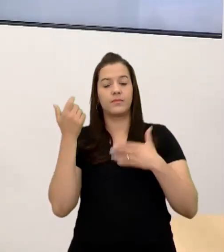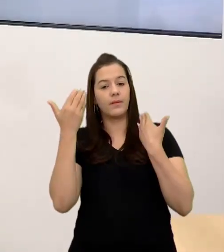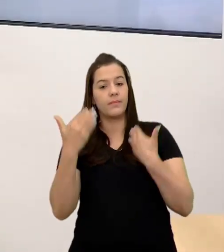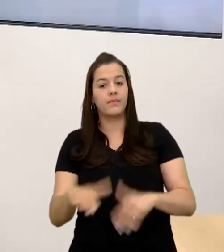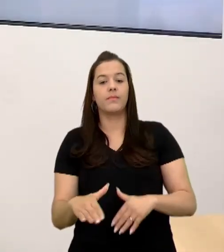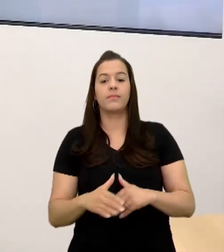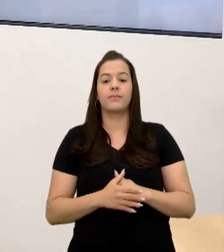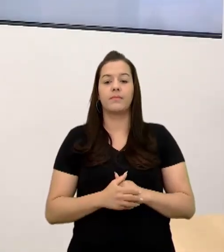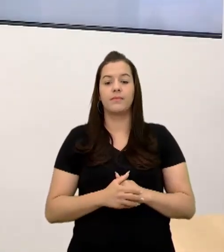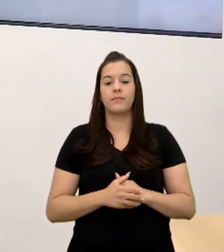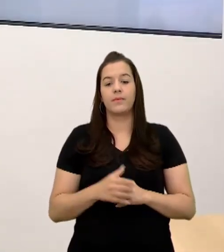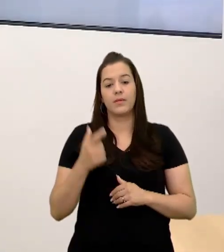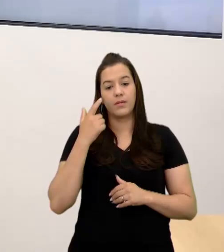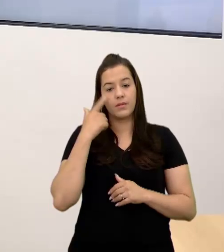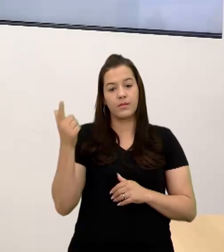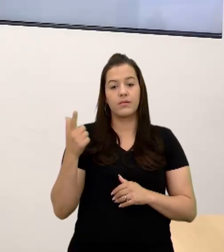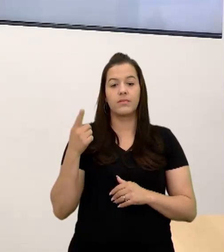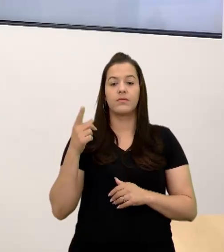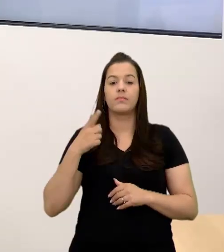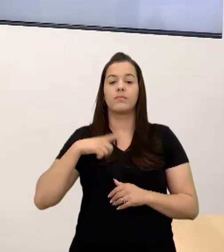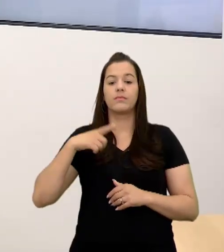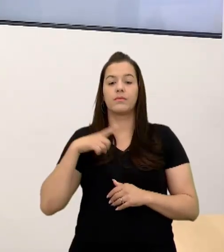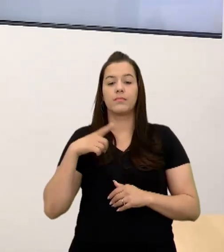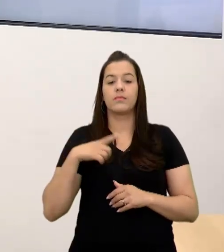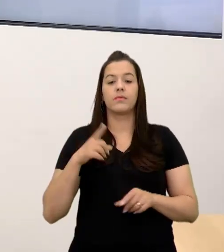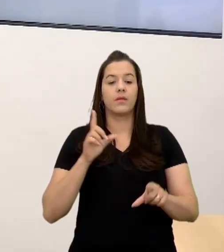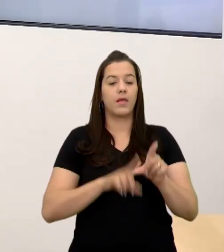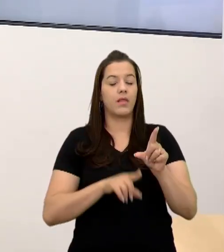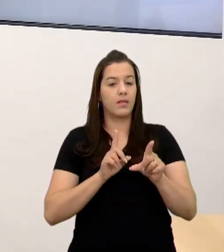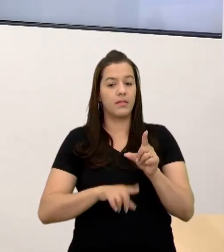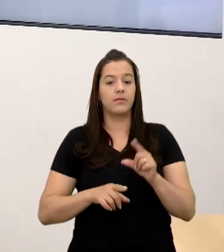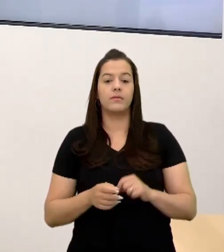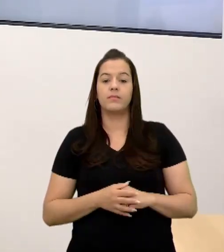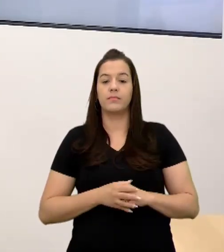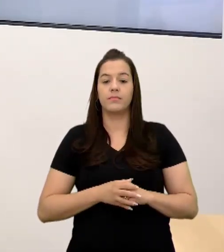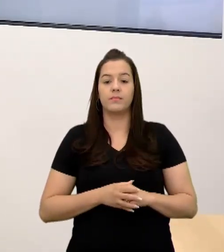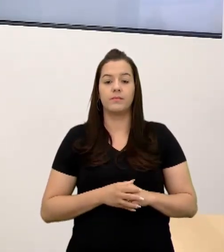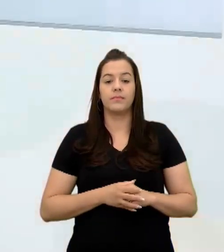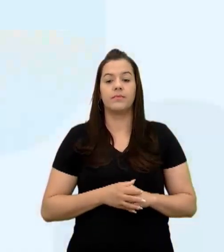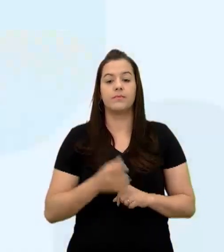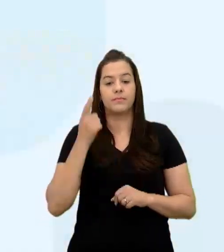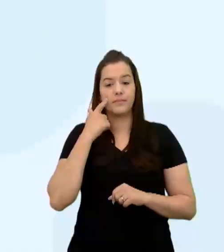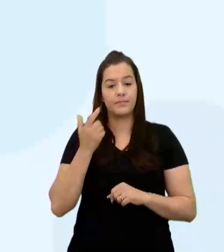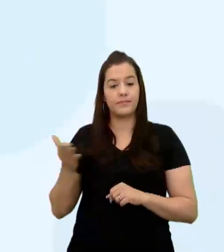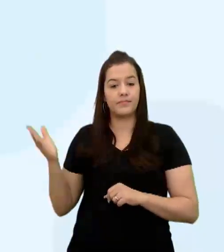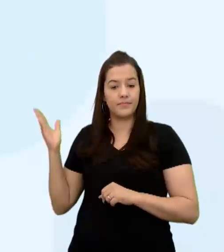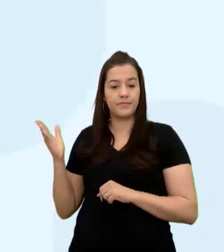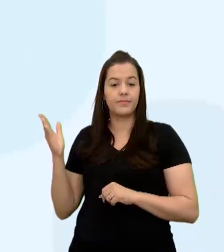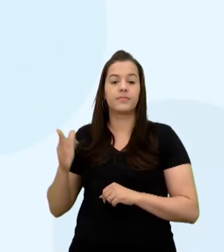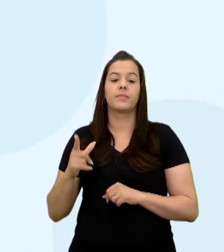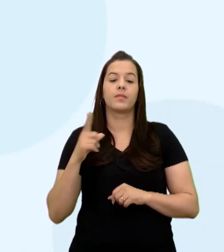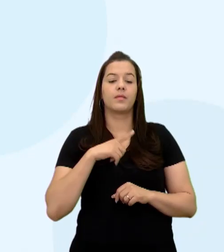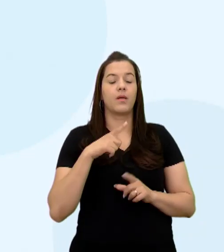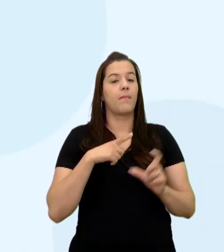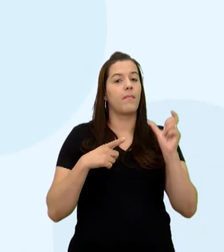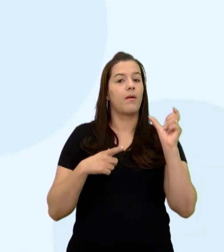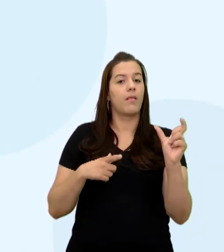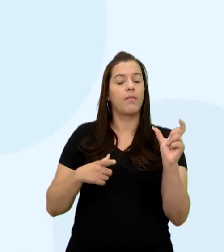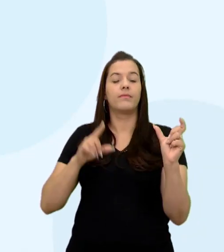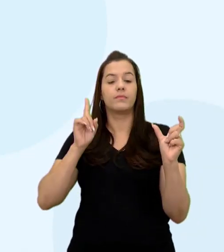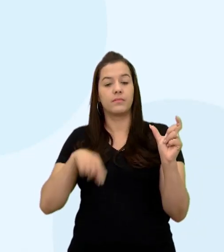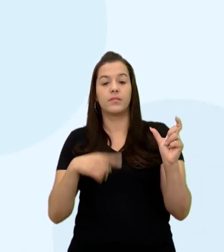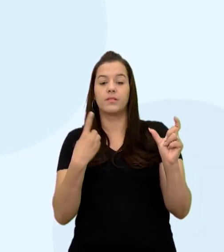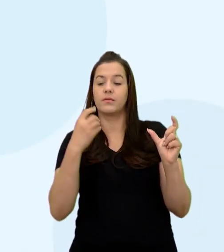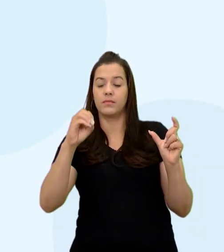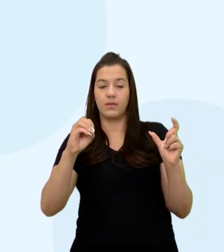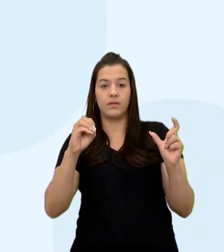vida, rabisca mesmo. Conta aí, ó. Eu contei 10 letrinhas aí. Então, ó, subindo aí, ó, Pernambuco possui 10 letras, ó.